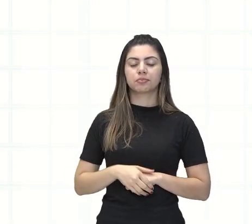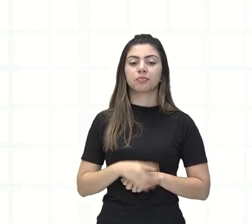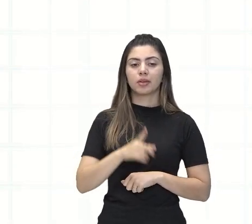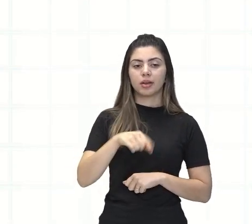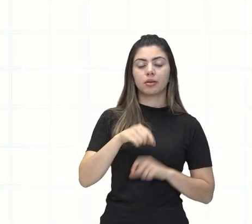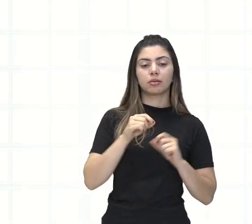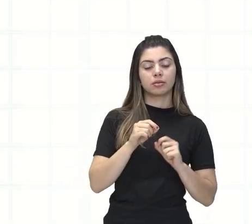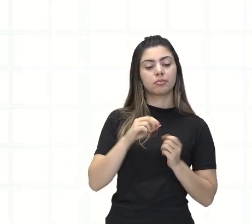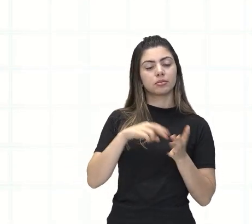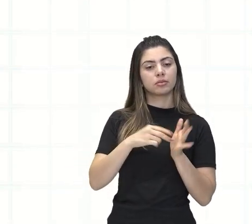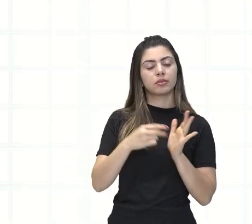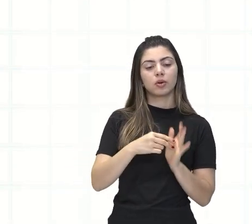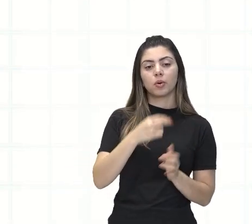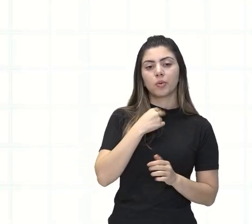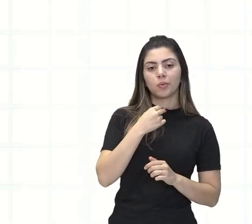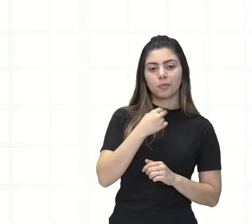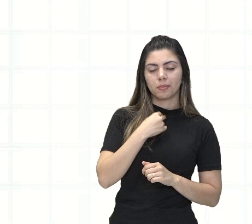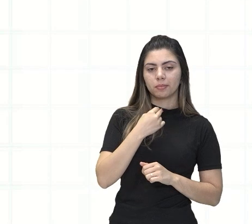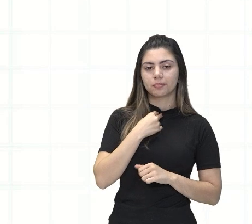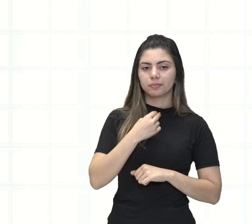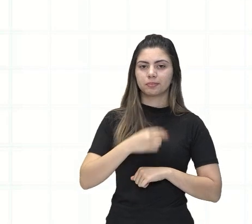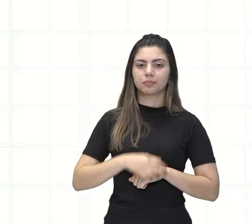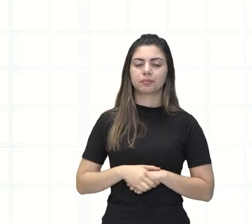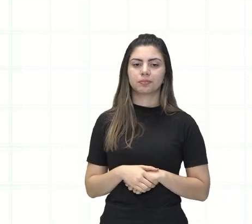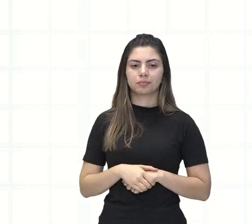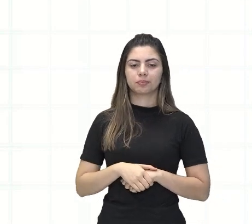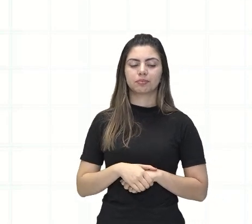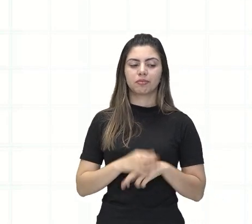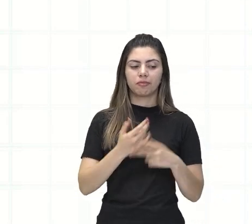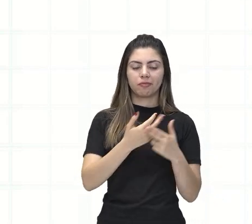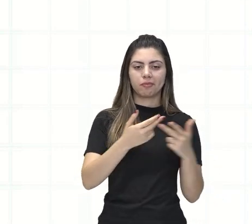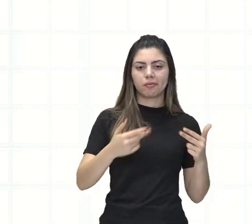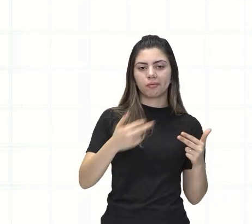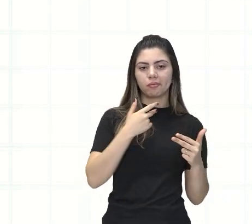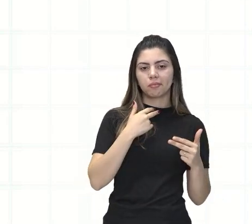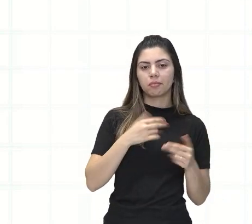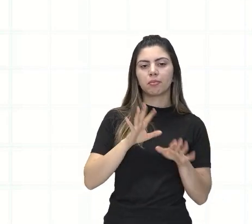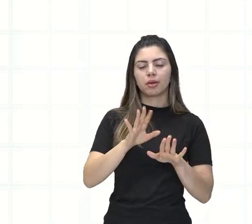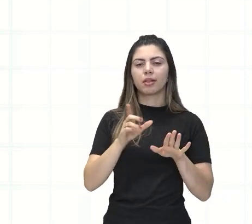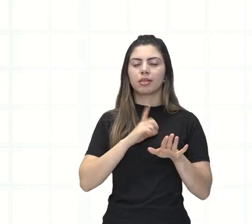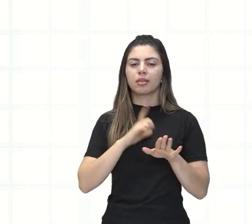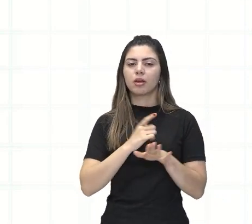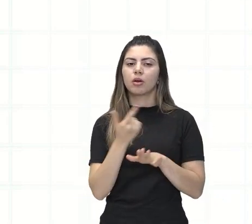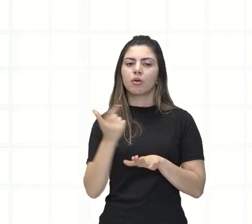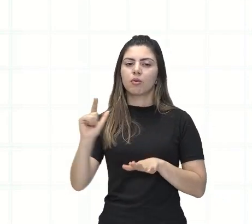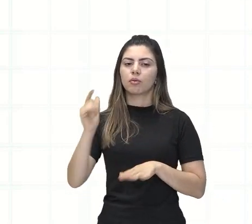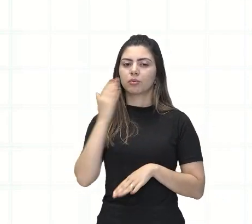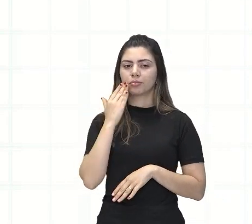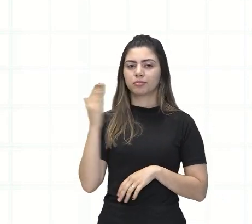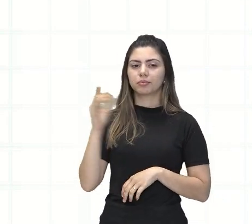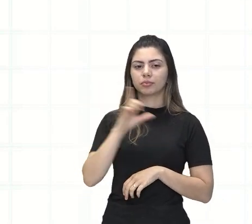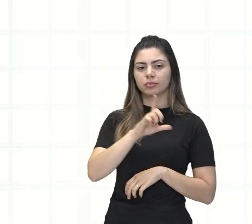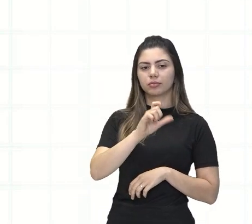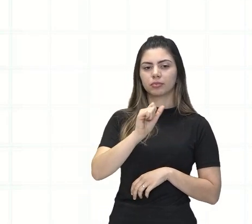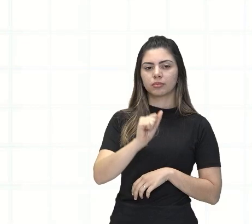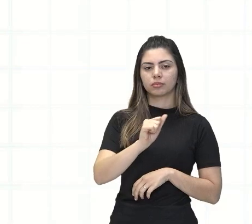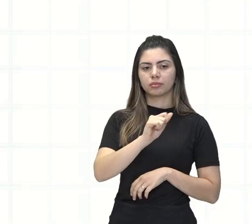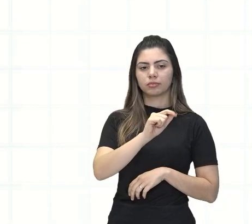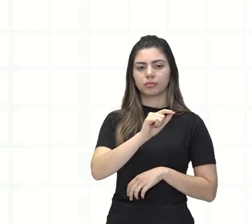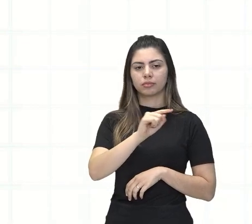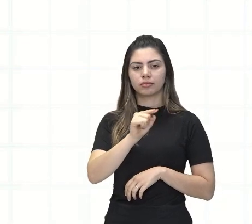Ocupado, mais ocupado, né? Tem esse aqui também, lazy, que é preguiçoso, ó.